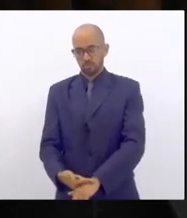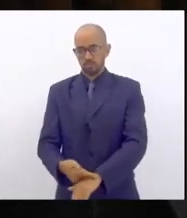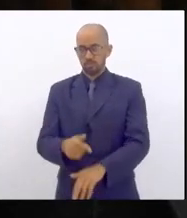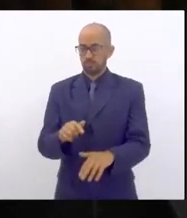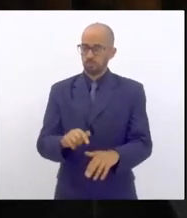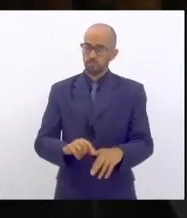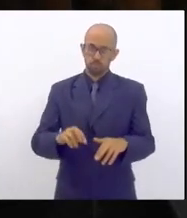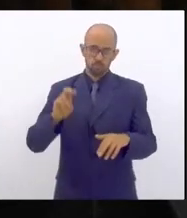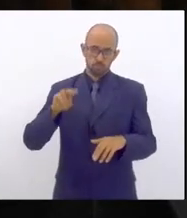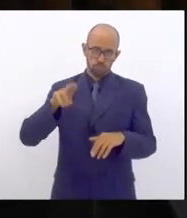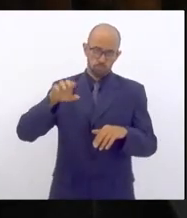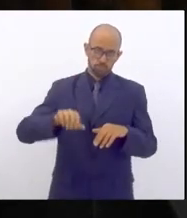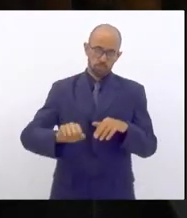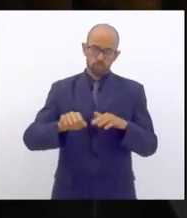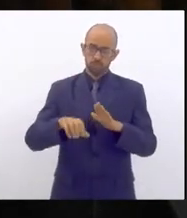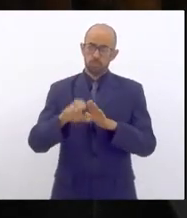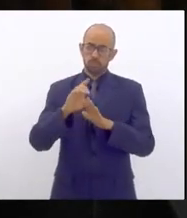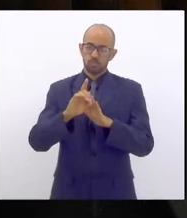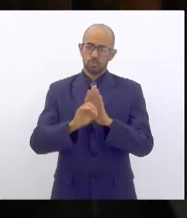jamais por decreto.